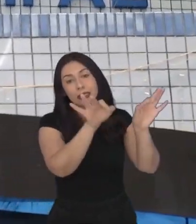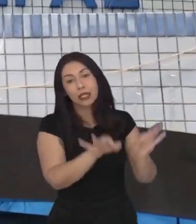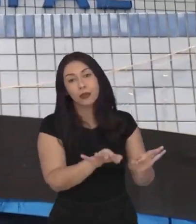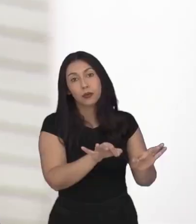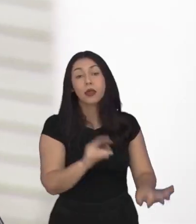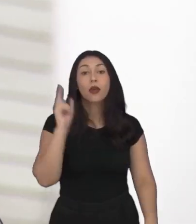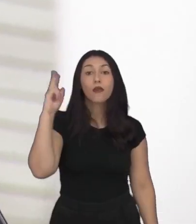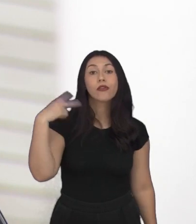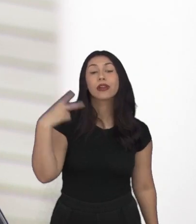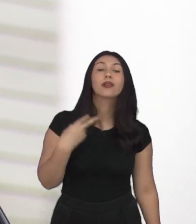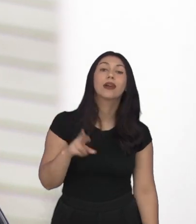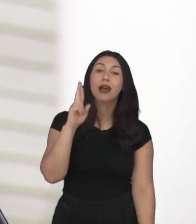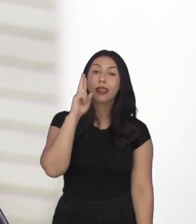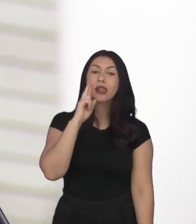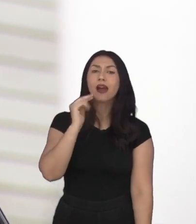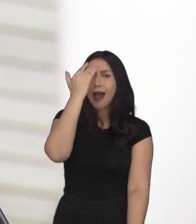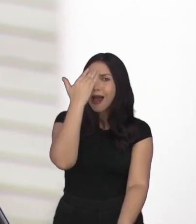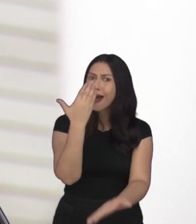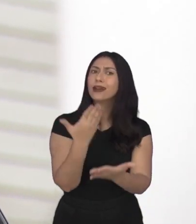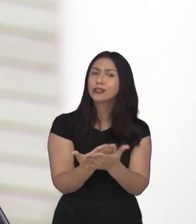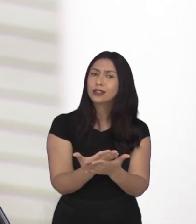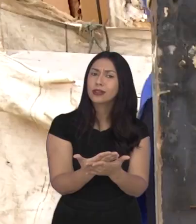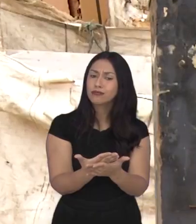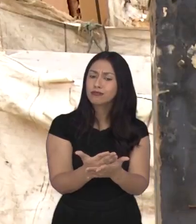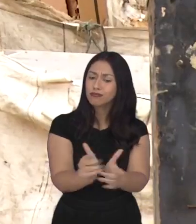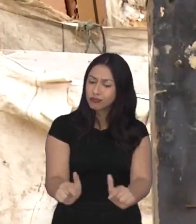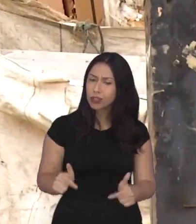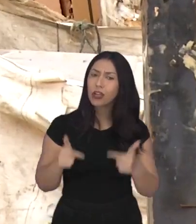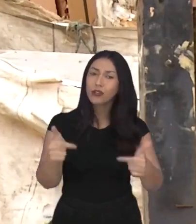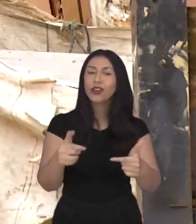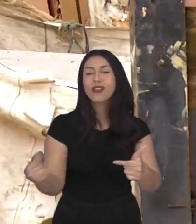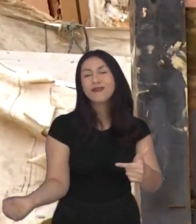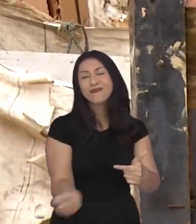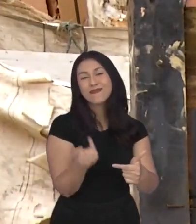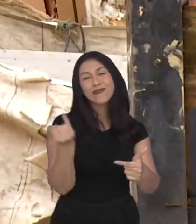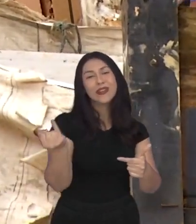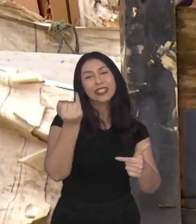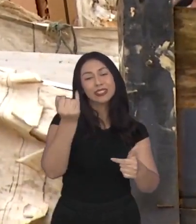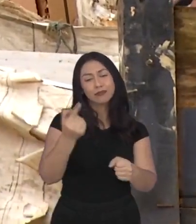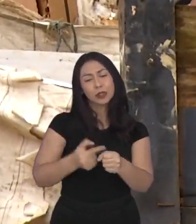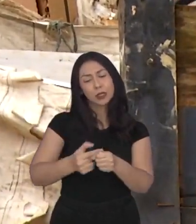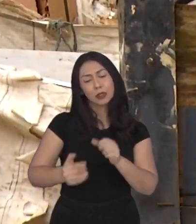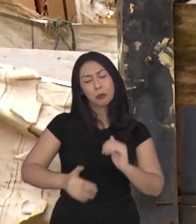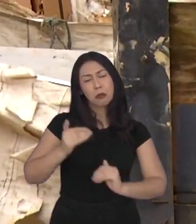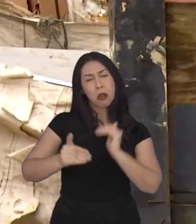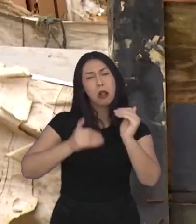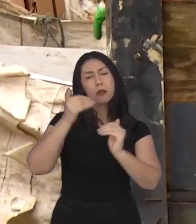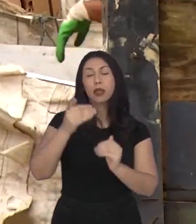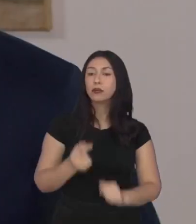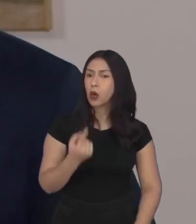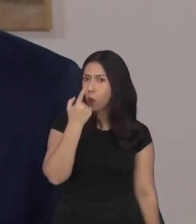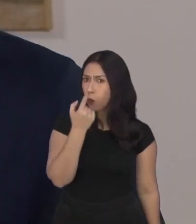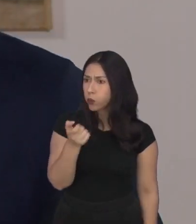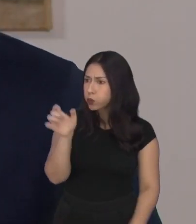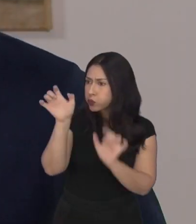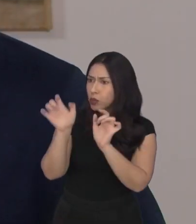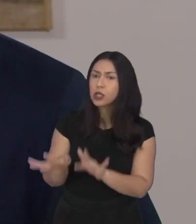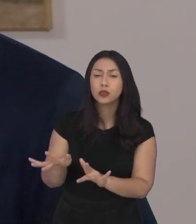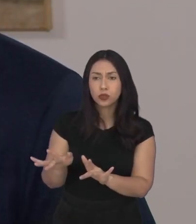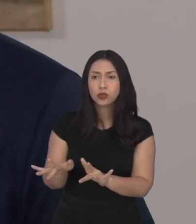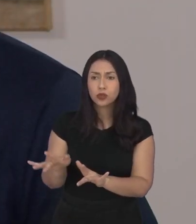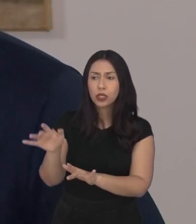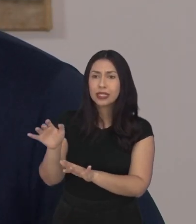pelo corpo. Também você pode ter um aumento de ínguas na região do pescoço, da axila, na região do tórax, do abdômen, um aumento